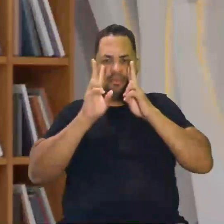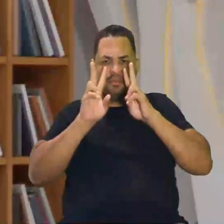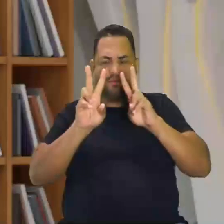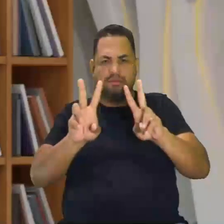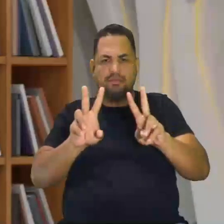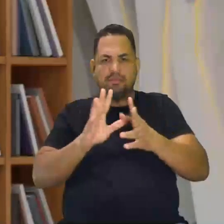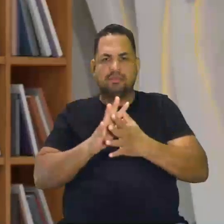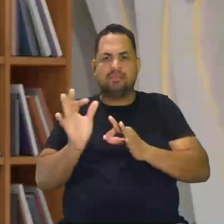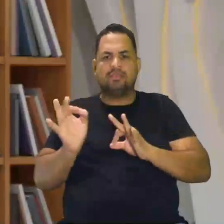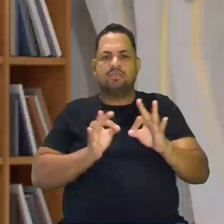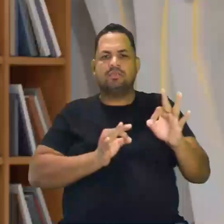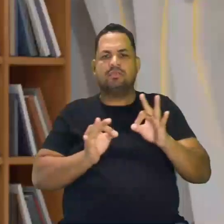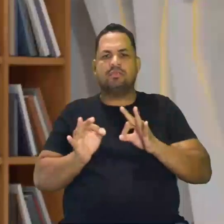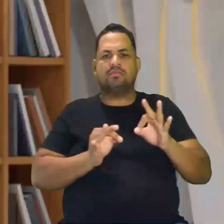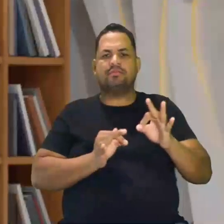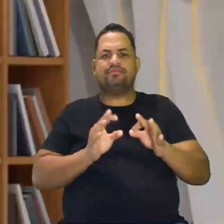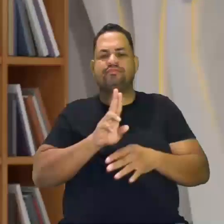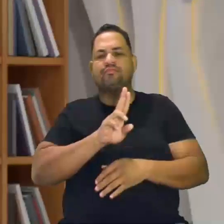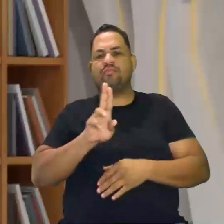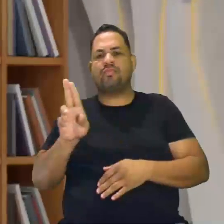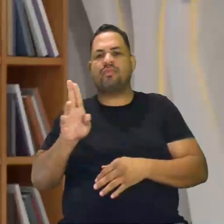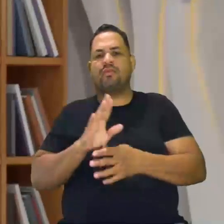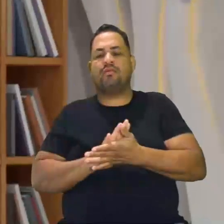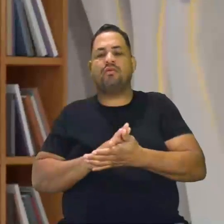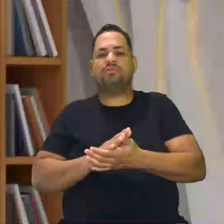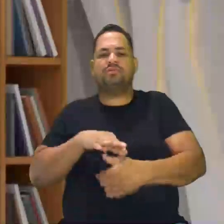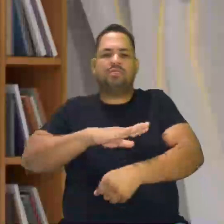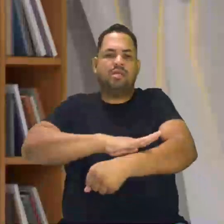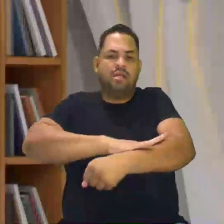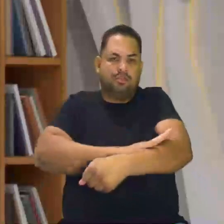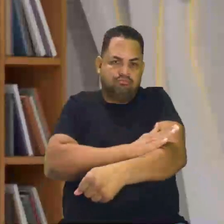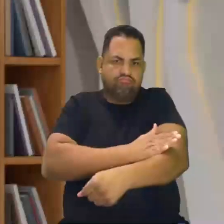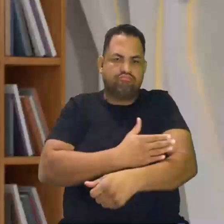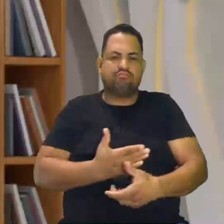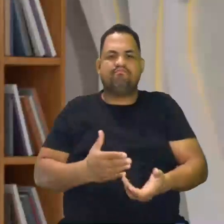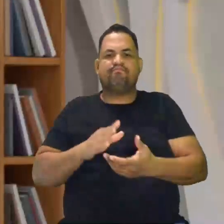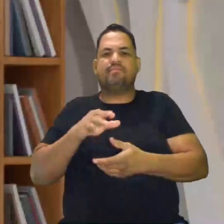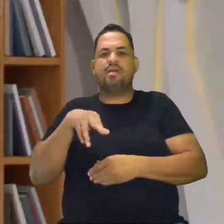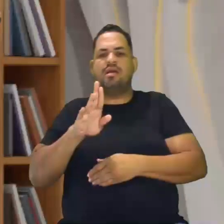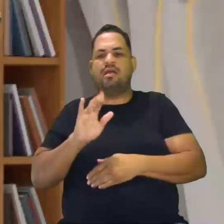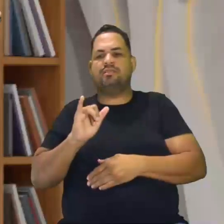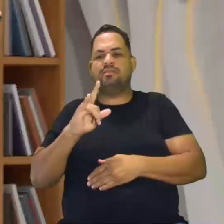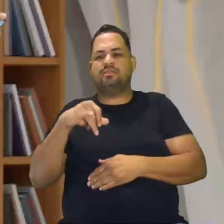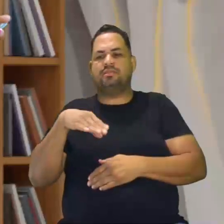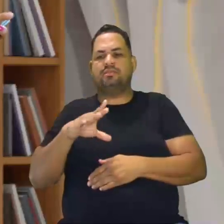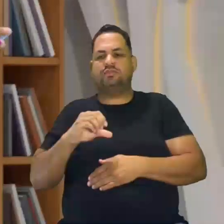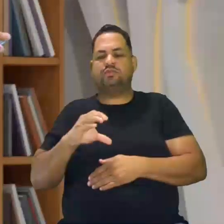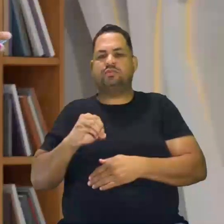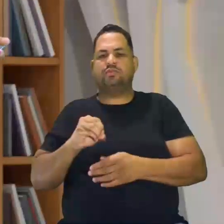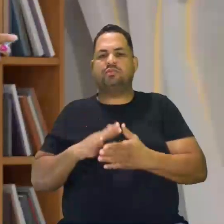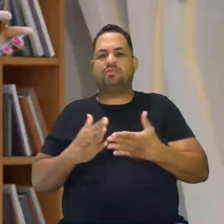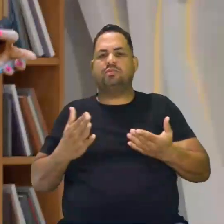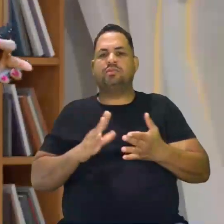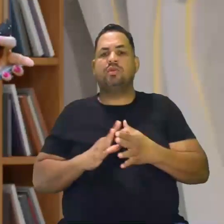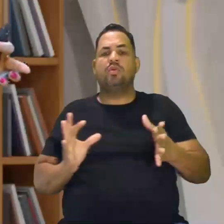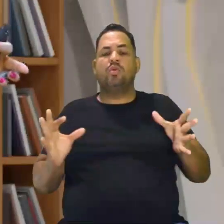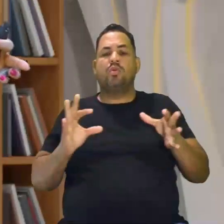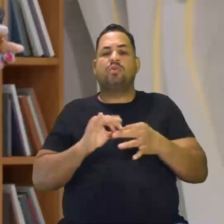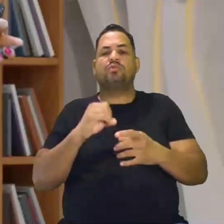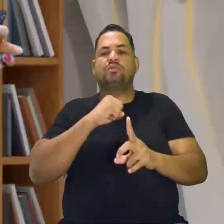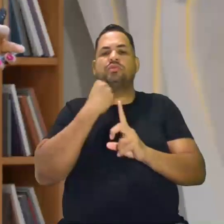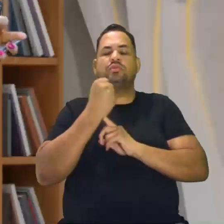que se criou o que a gente chama hoje de racismo. Então, o contexto social e histórico é